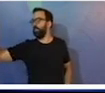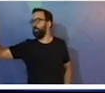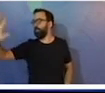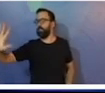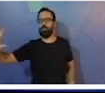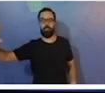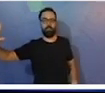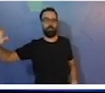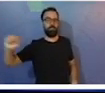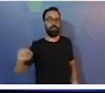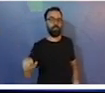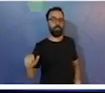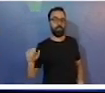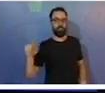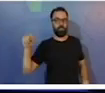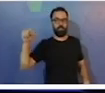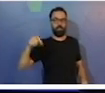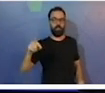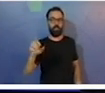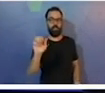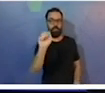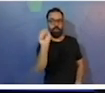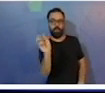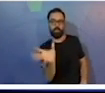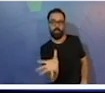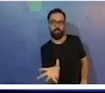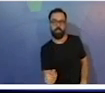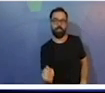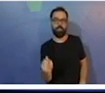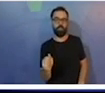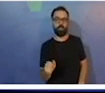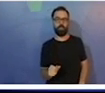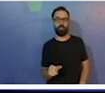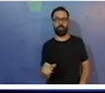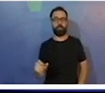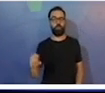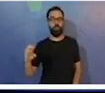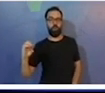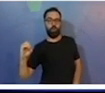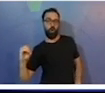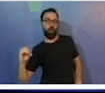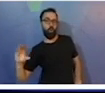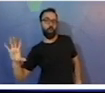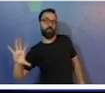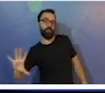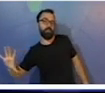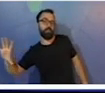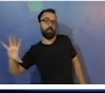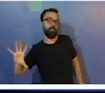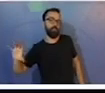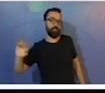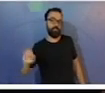aqui a Ásia, nós temos aqui a África, tá? E olha aqui o pedacinho.